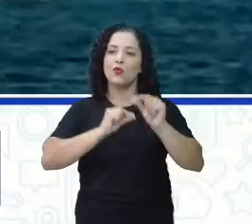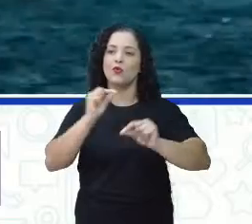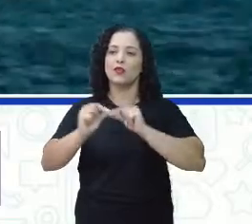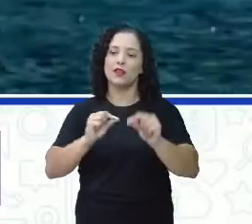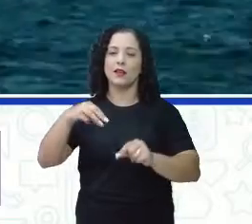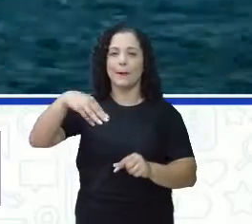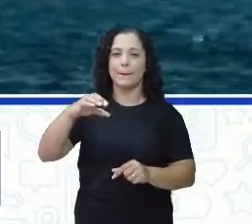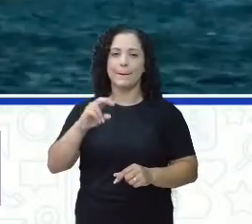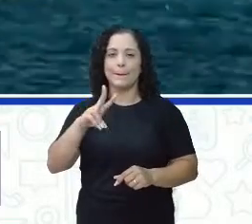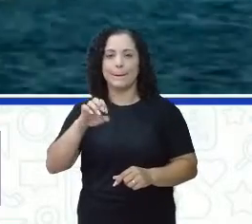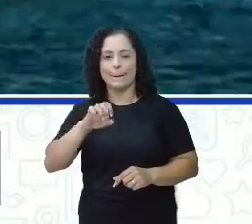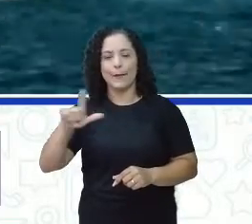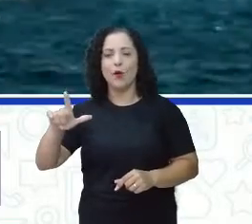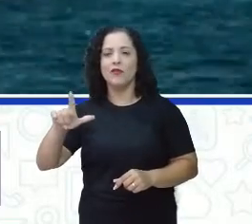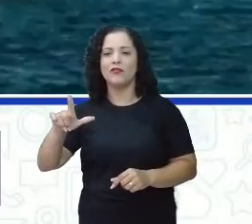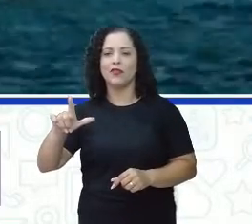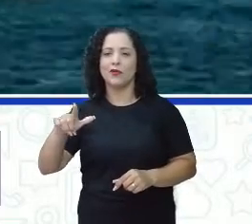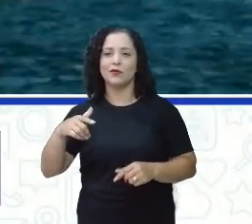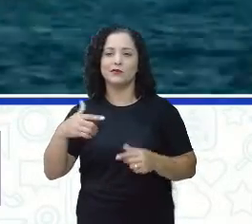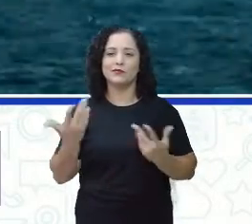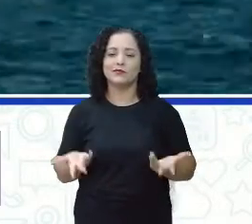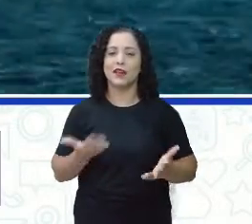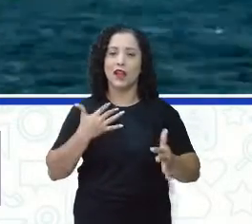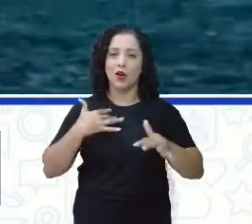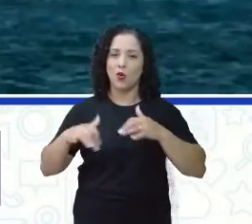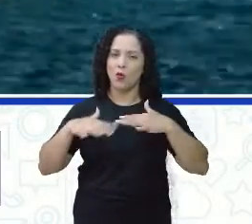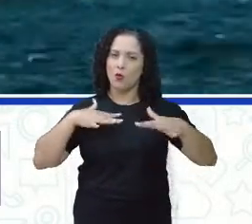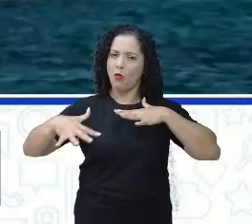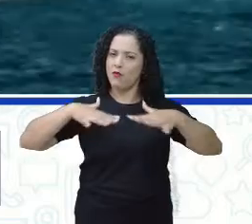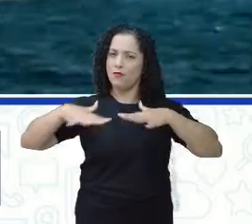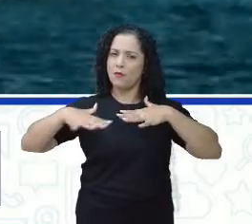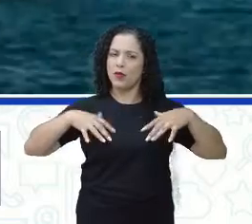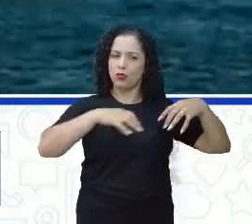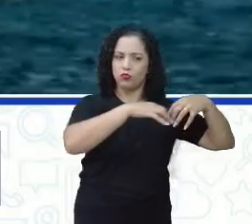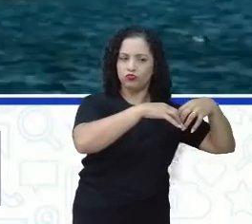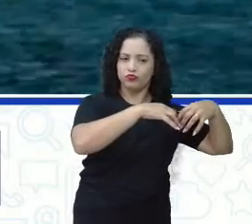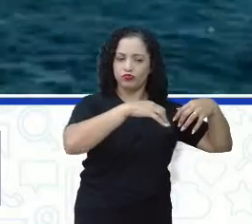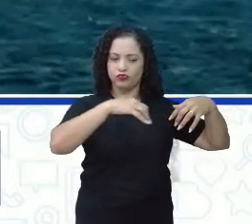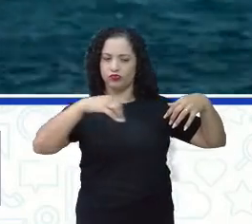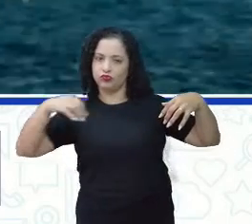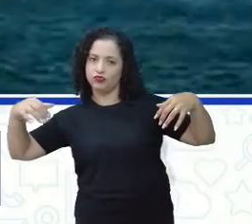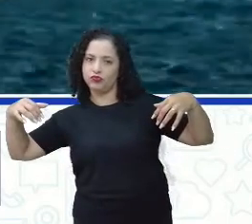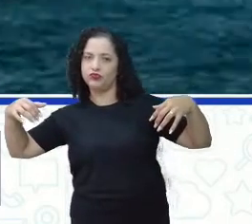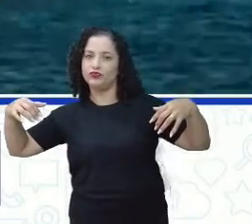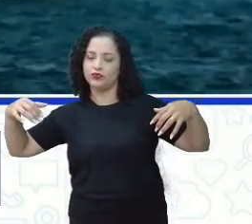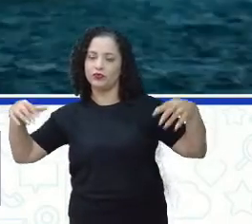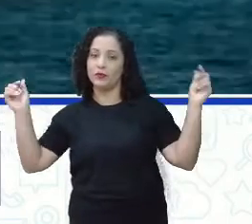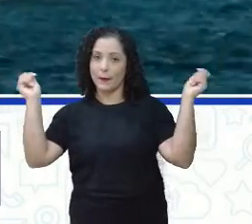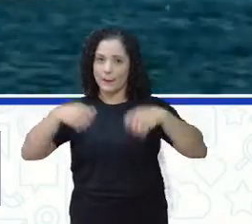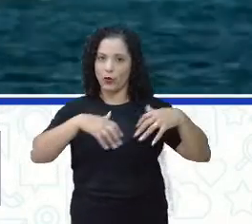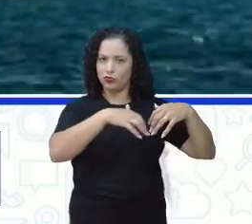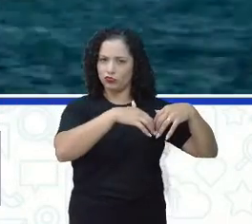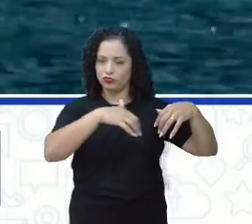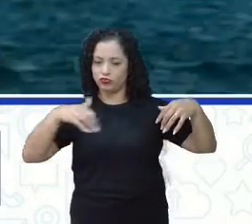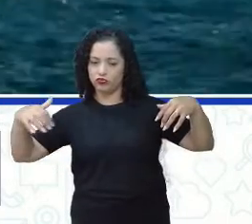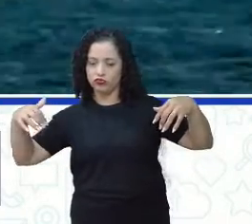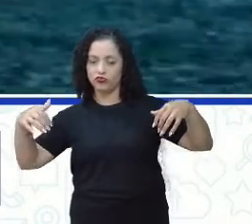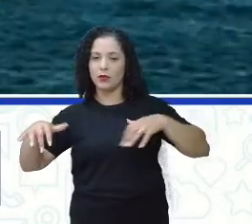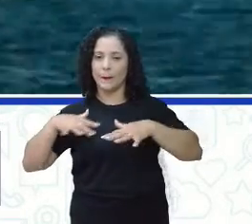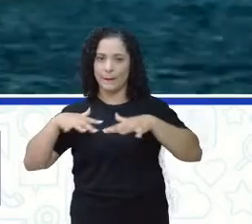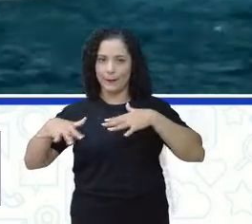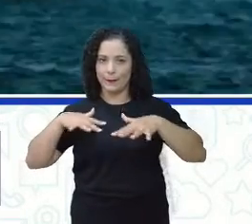a questão aí do móvel, né? Então, algo que está se deslocando, que tem condições aí de se deslocar. Então, algo que é